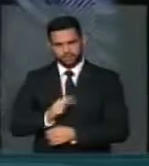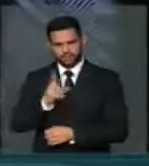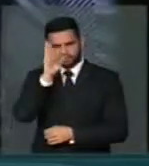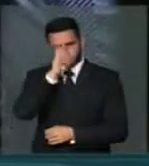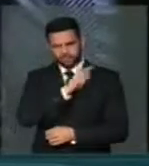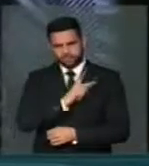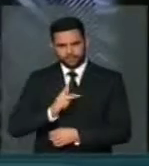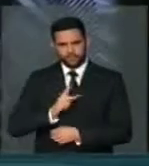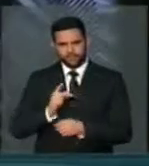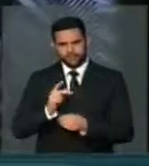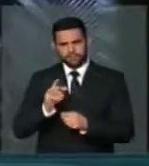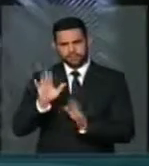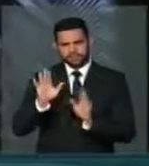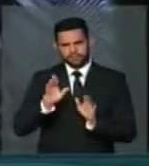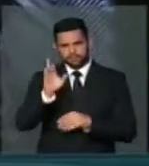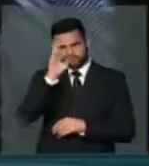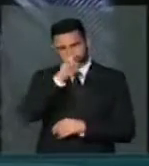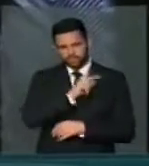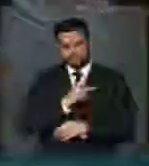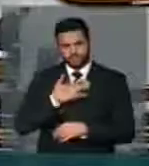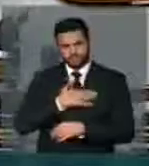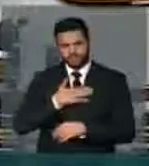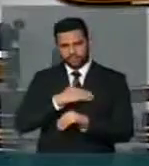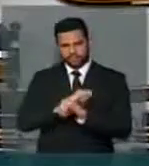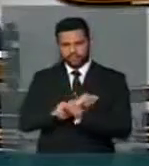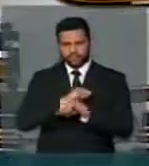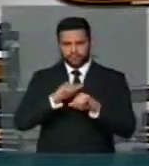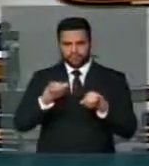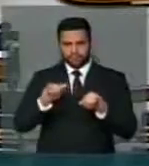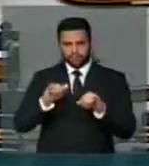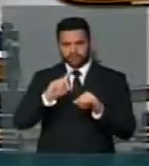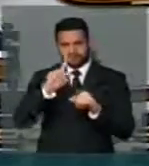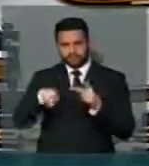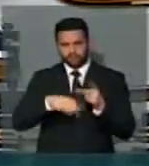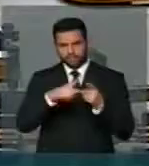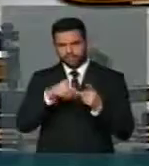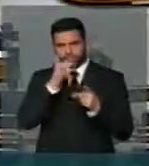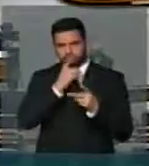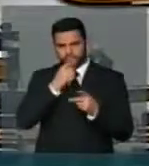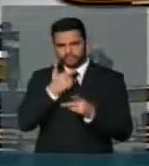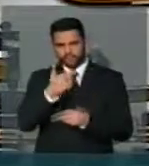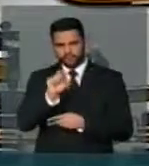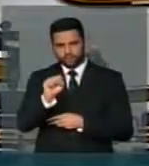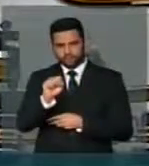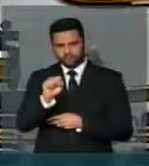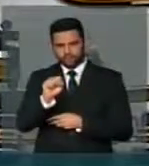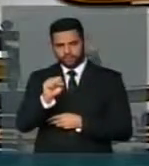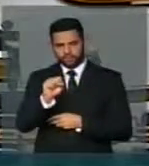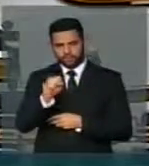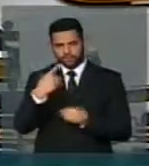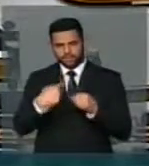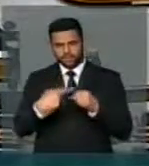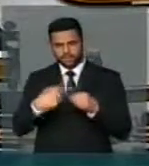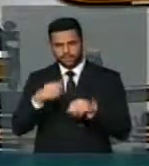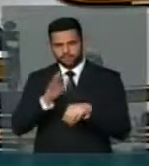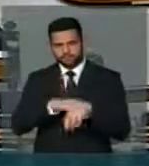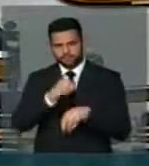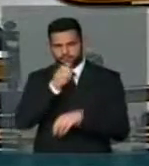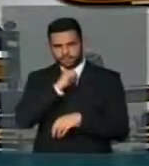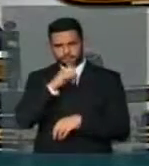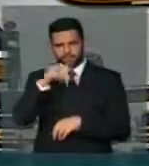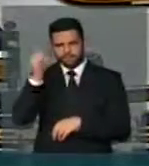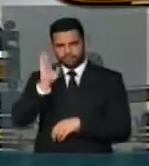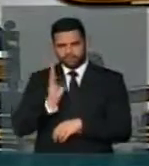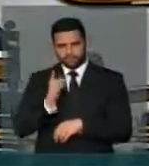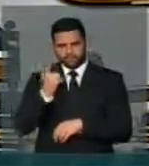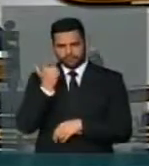Senhor presidente, pode falar. Senhor presidente, gostaria de registrar que no próximo domingo, dia 28, uma das cidades mais antigas do Brasil